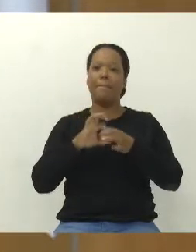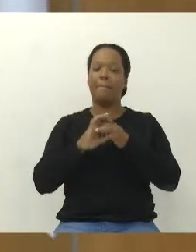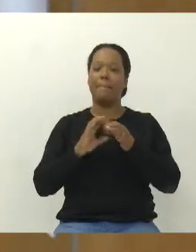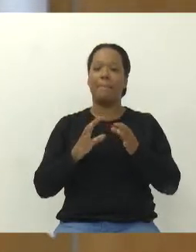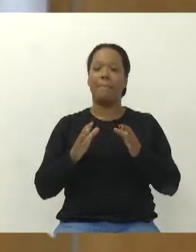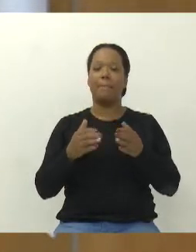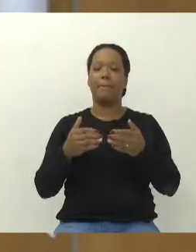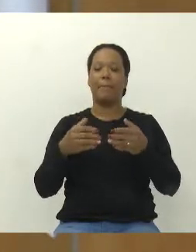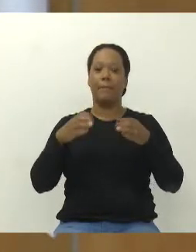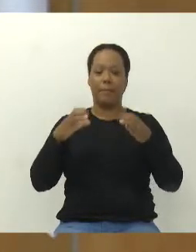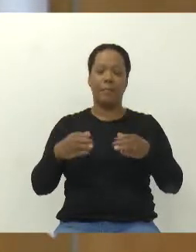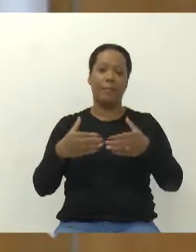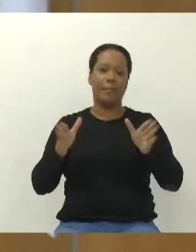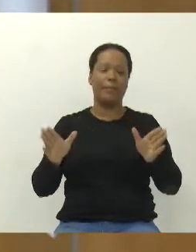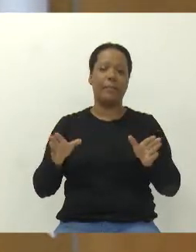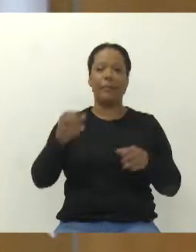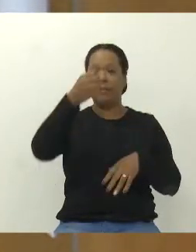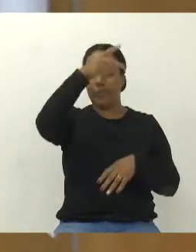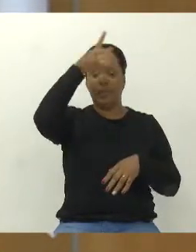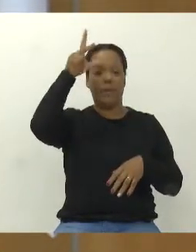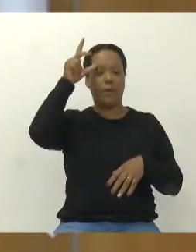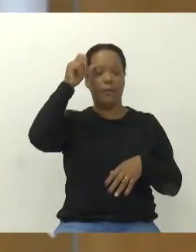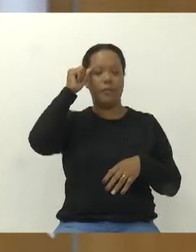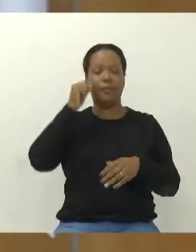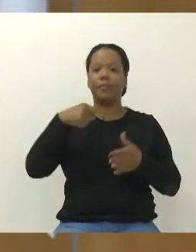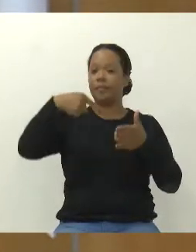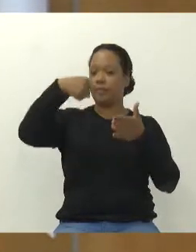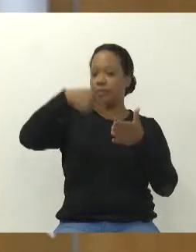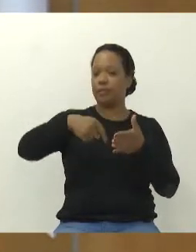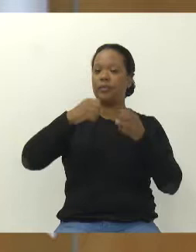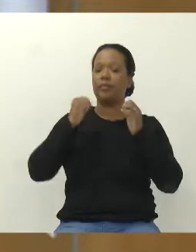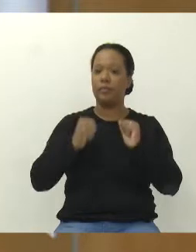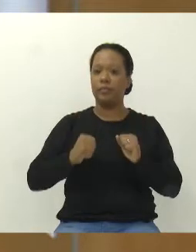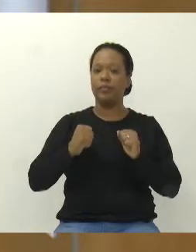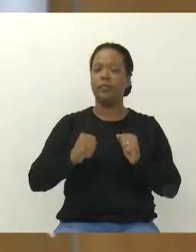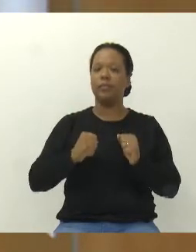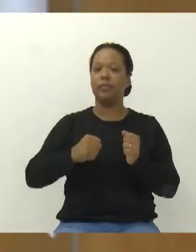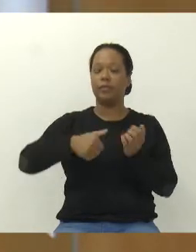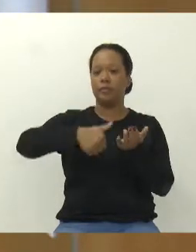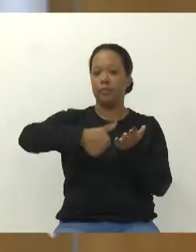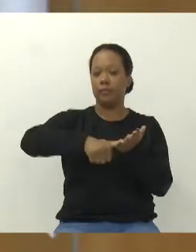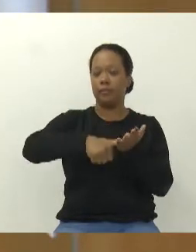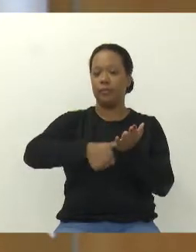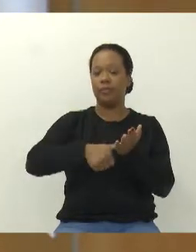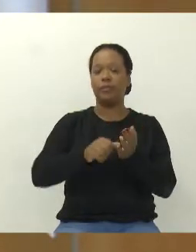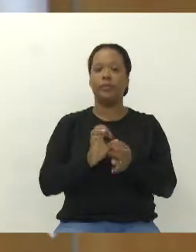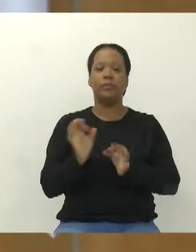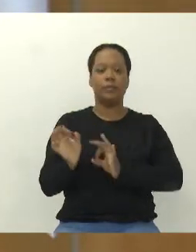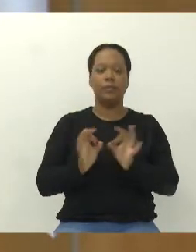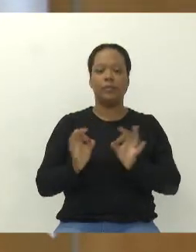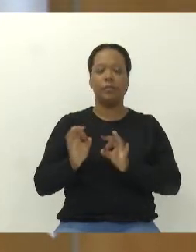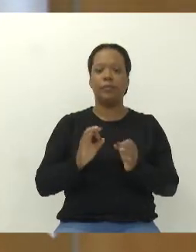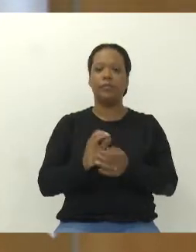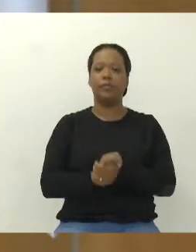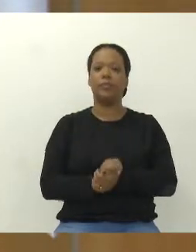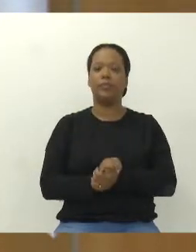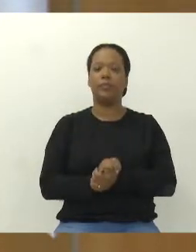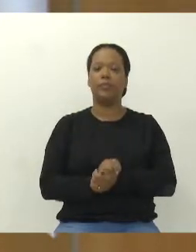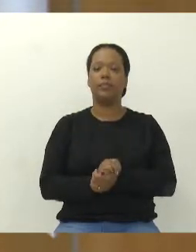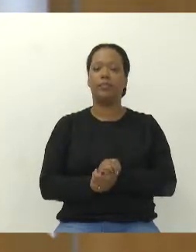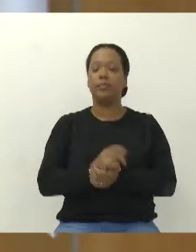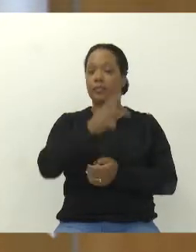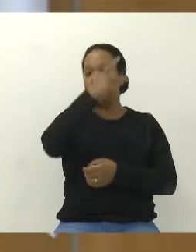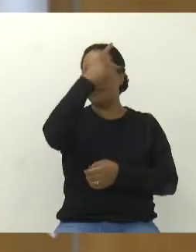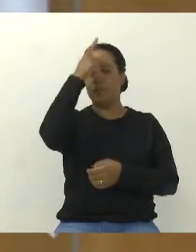da subprefeitura para que o cartório possa montar esse equipamento, essa estrutura, para poder fazer o cadastramento